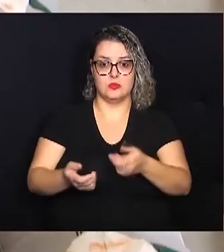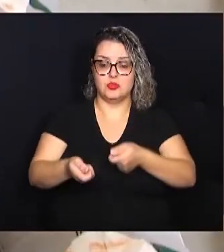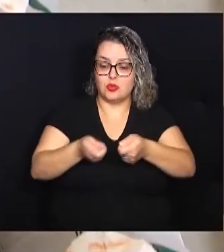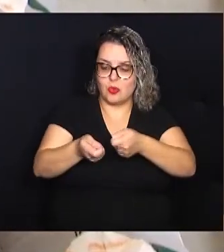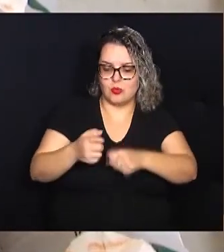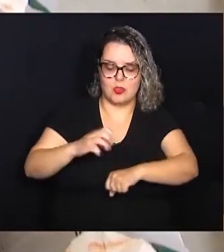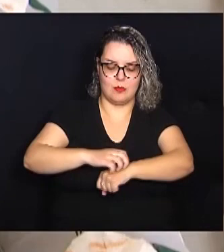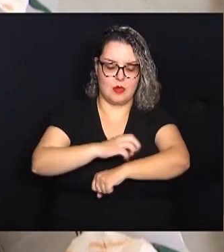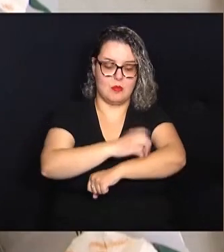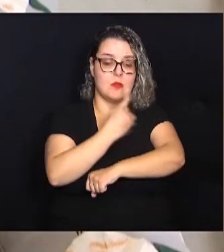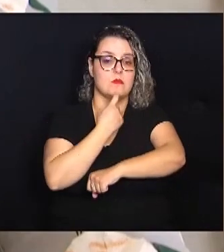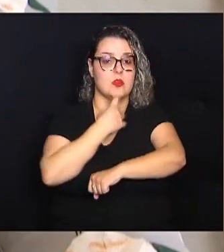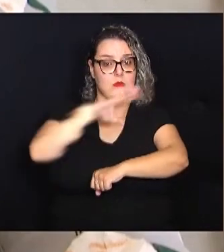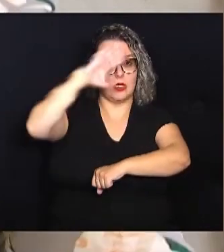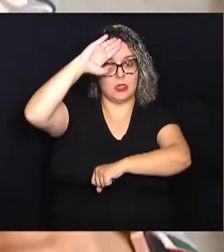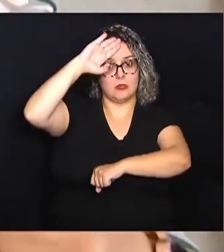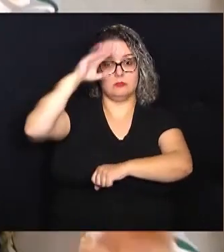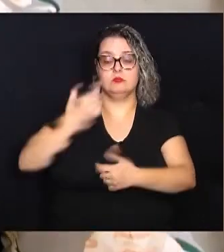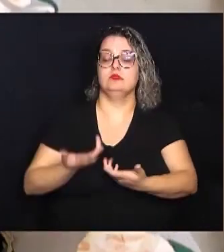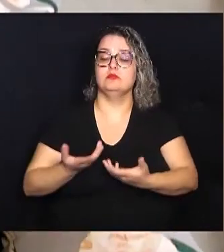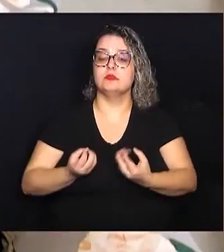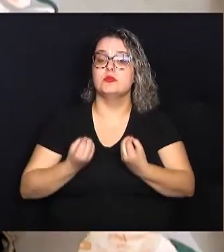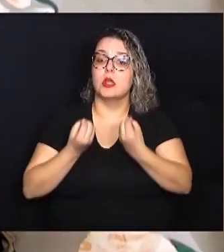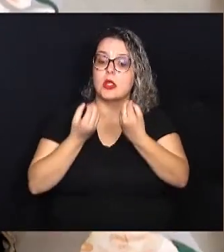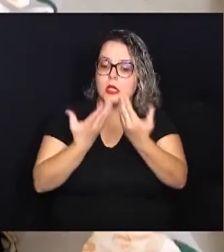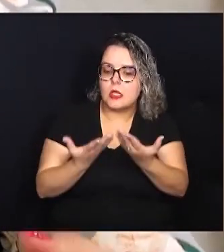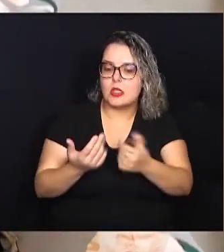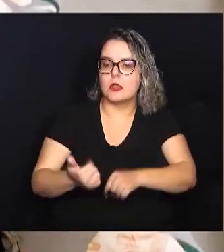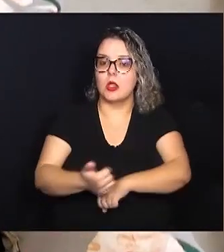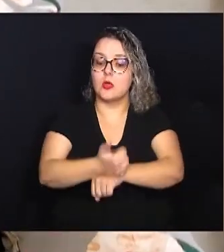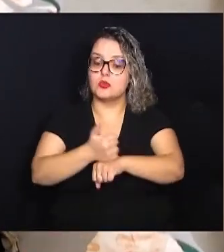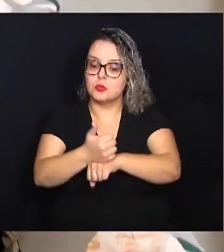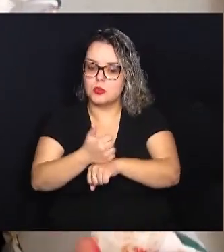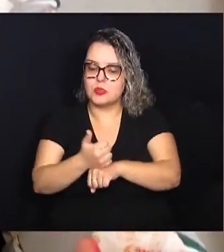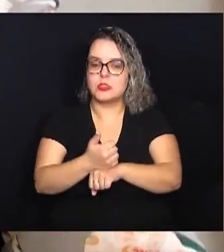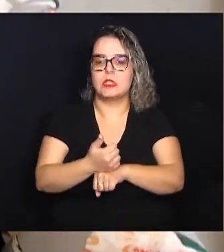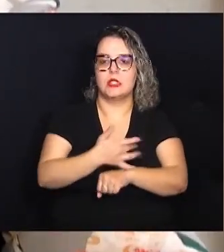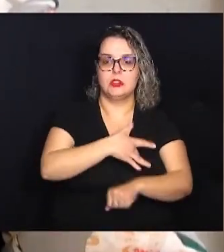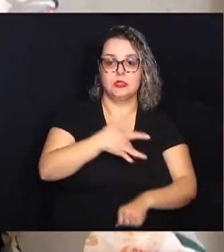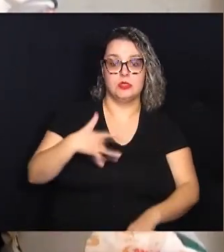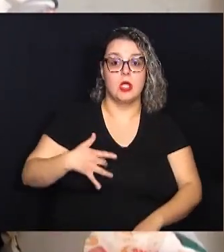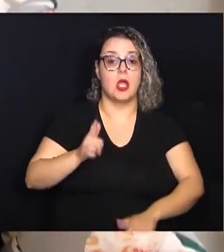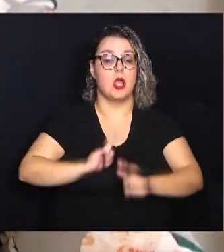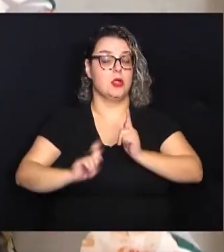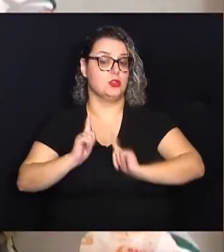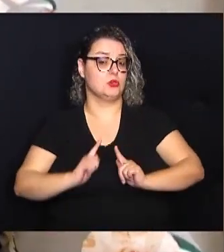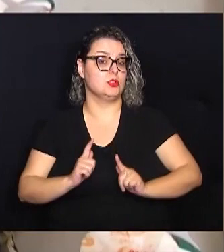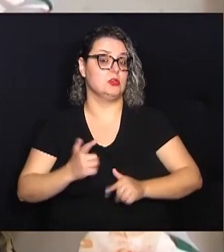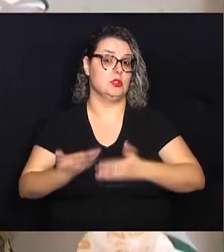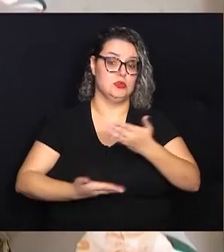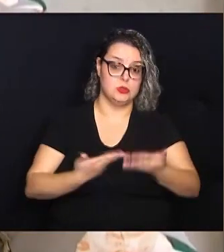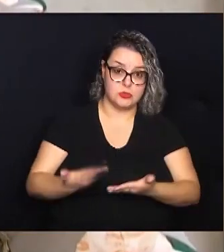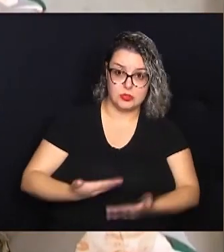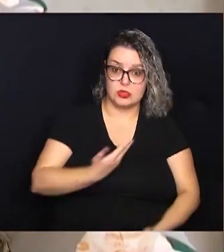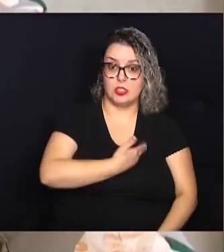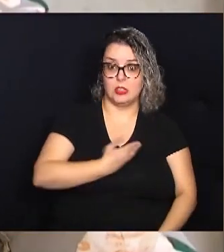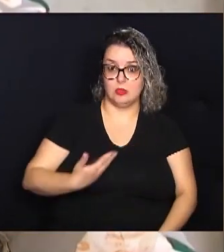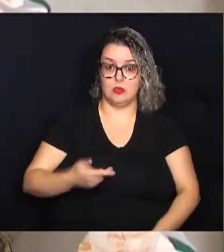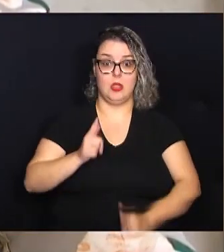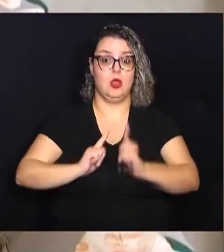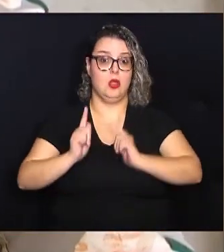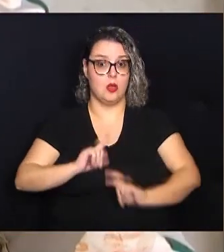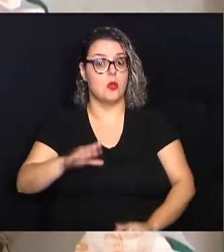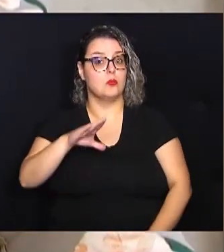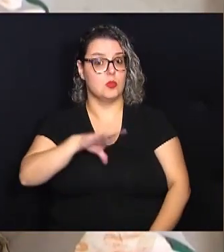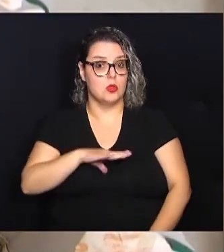tem o objetivo de instrumentalizar os profissionais de saúde, a gestão dos serviços públicos, a gestão pública do município